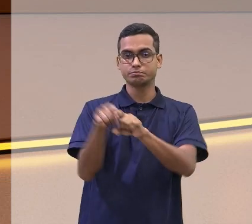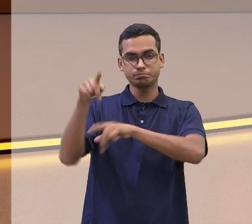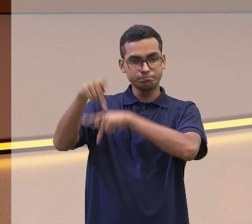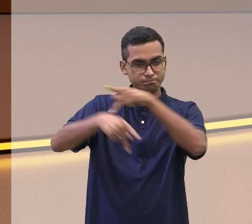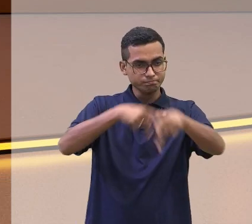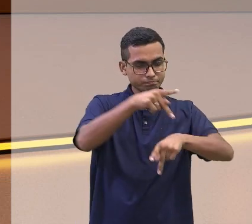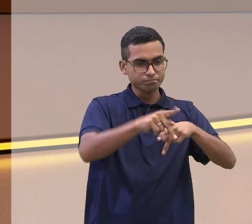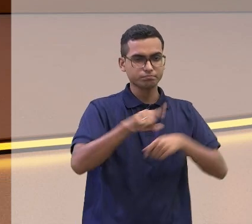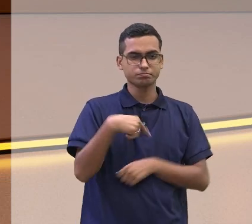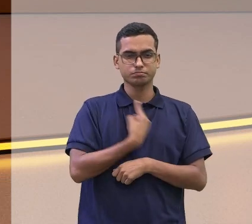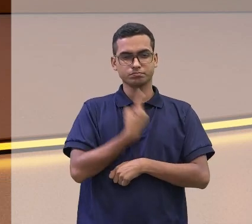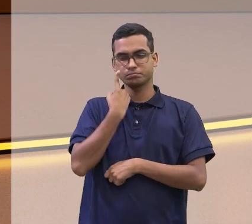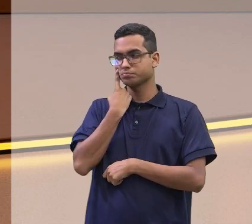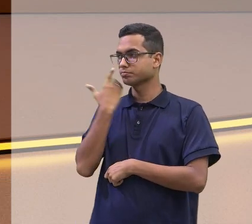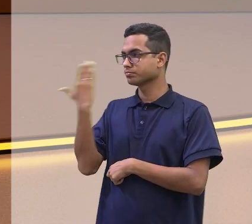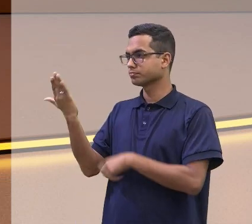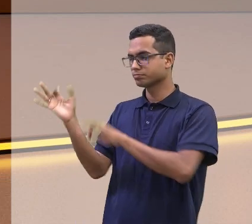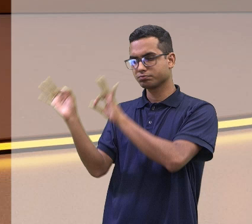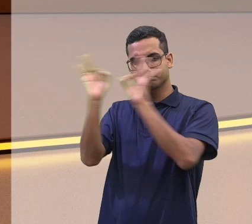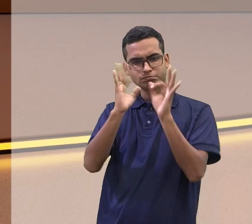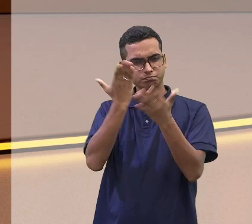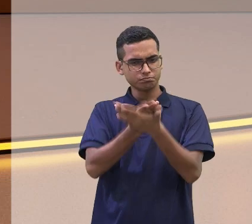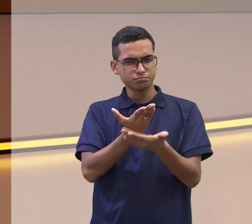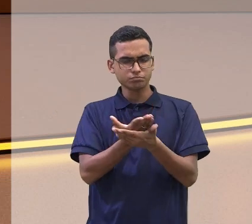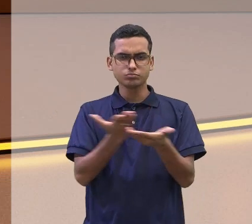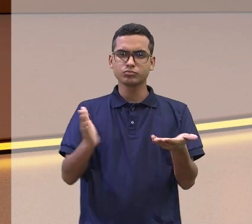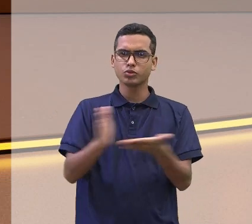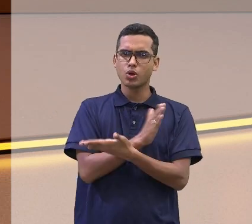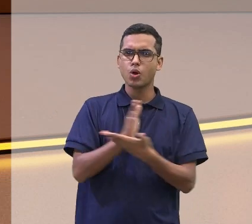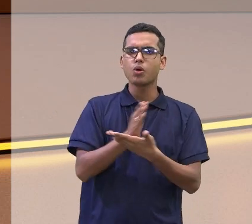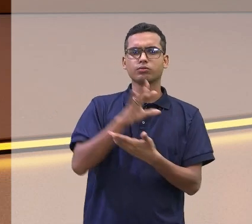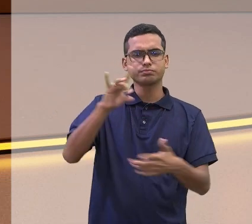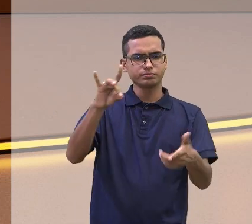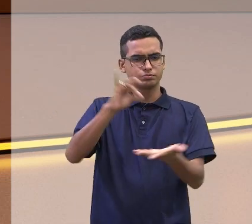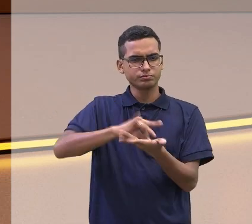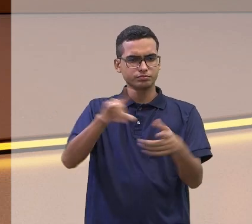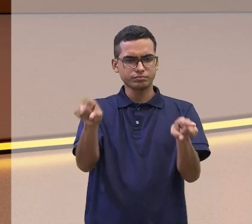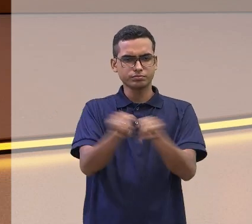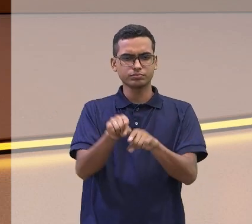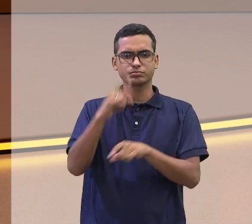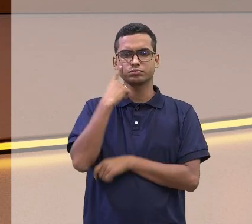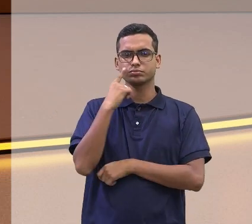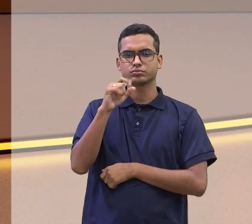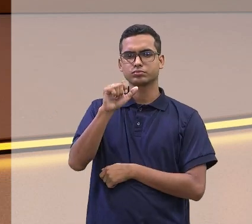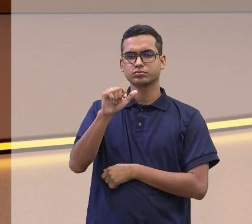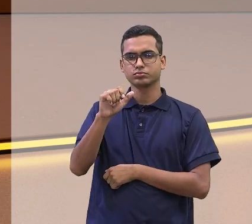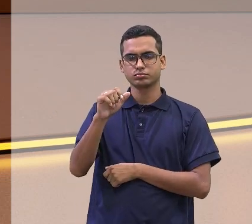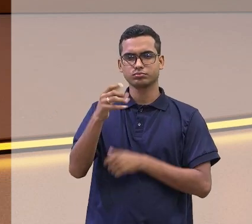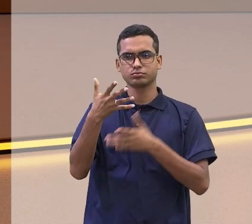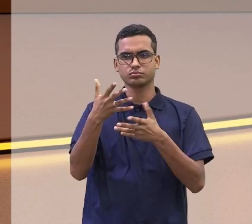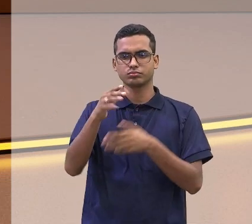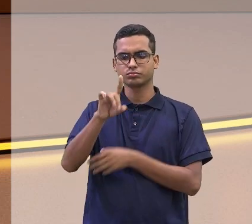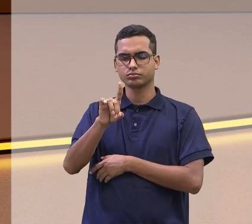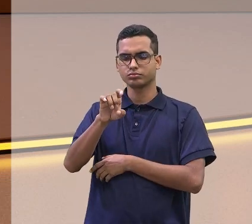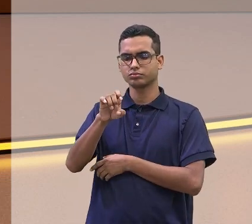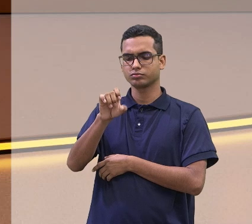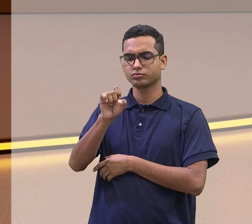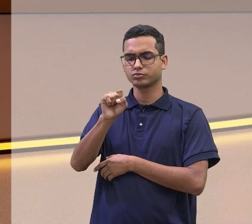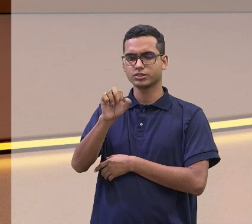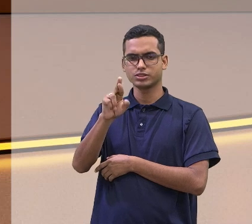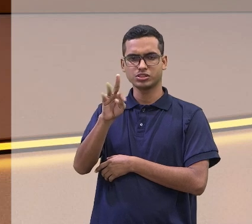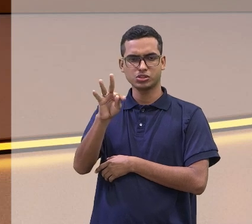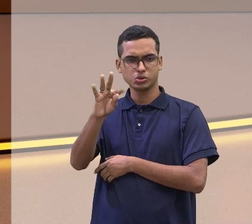verificar alguns deles já aqui. A gente tem no deserto do Atacama, essa mancha amarela que vocês conseguem observar,